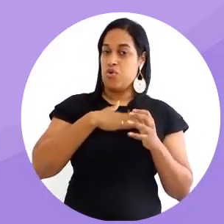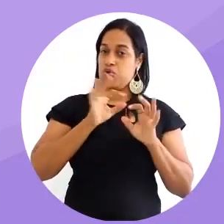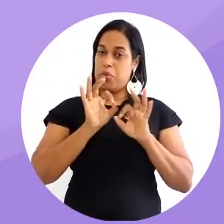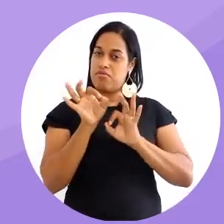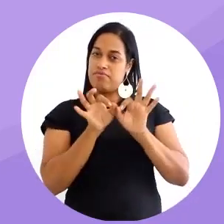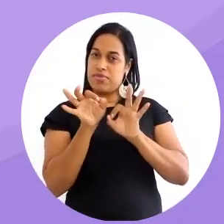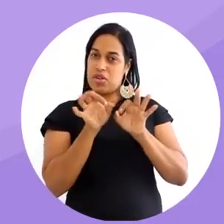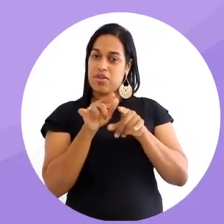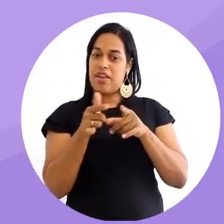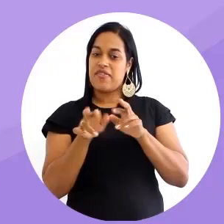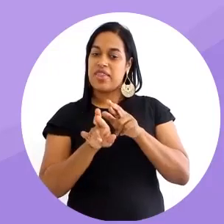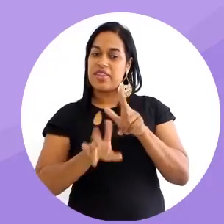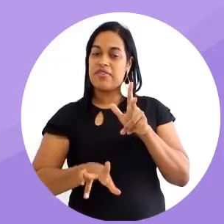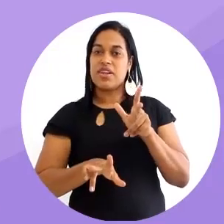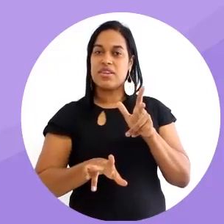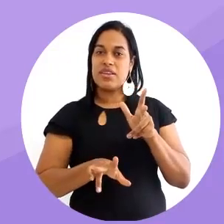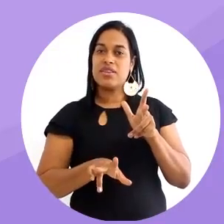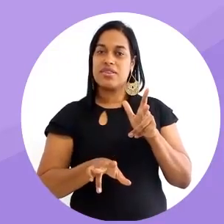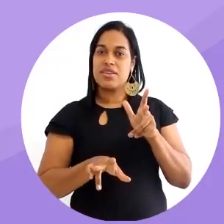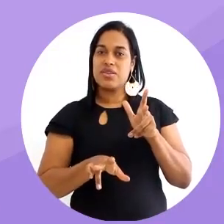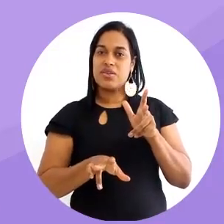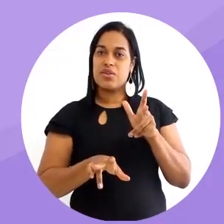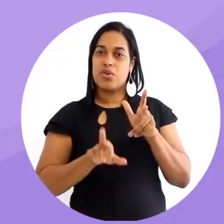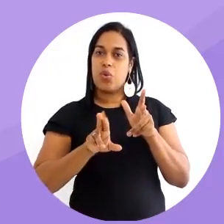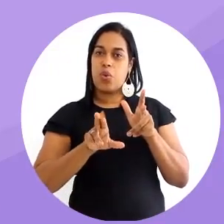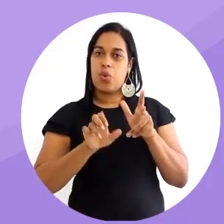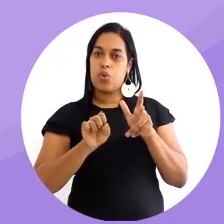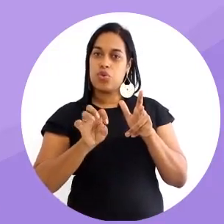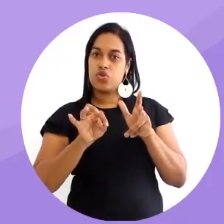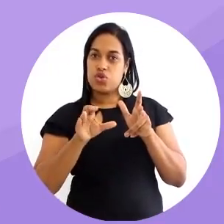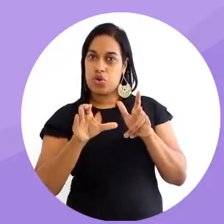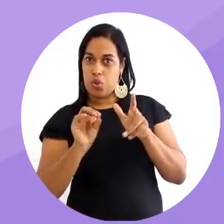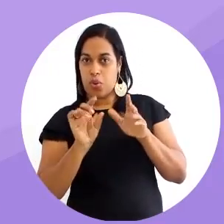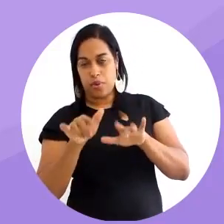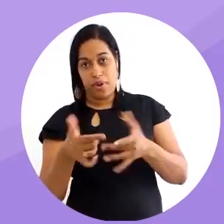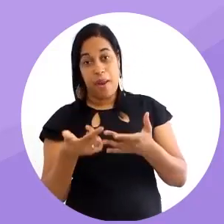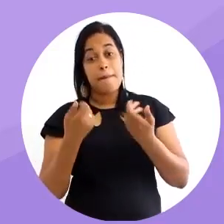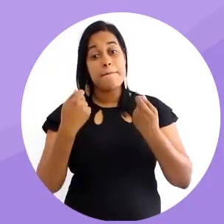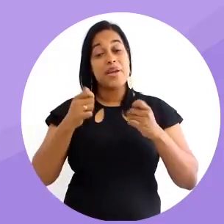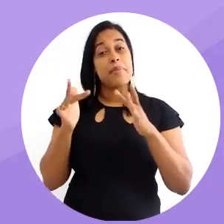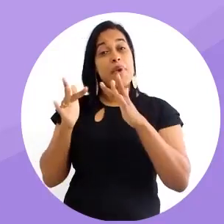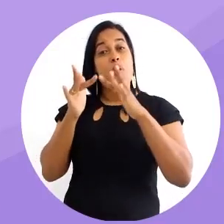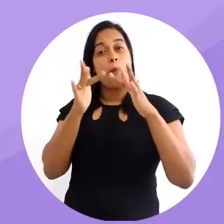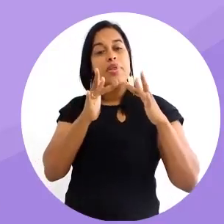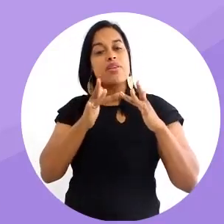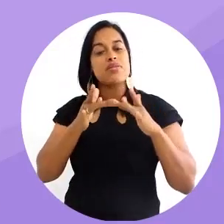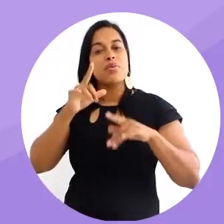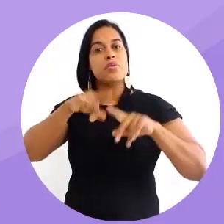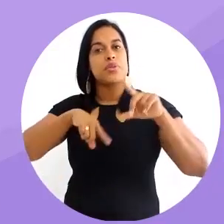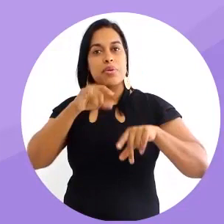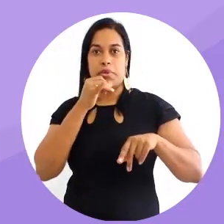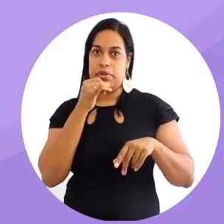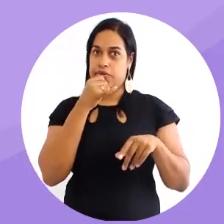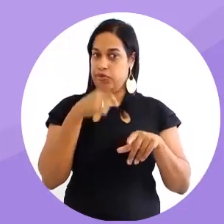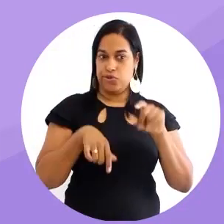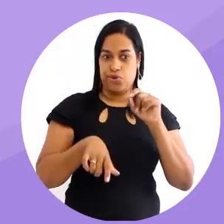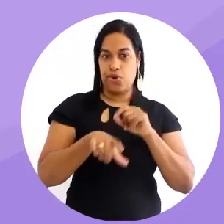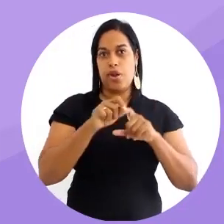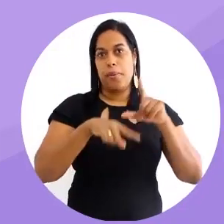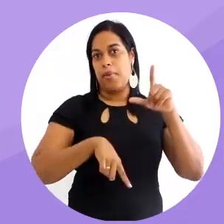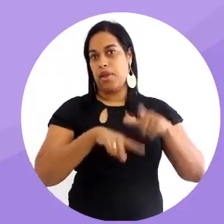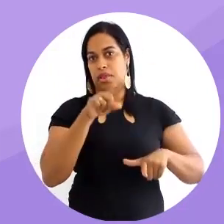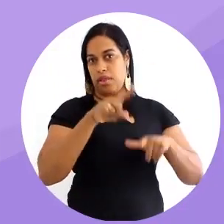mais sofisticado e vice-versa. Também temos que propor a melhor combinação entre os materiais. Você não pode